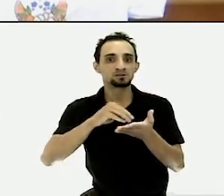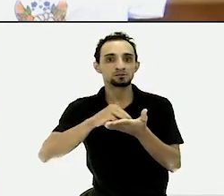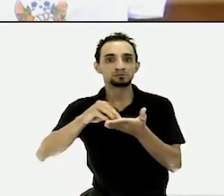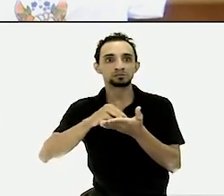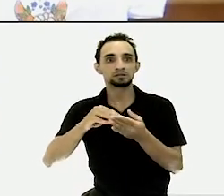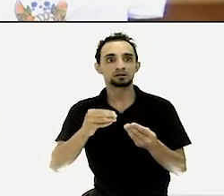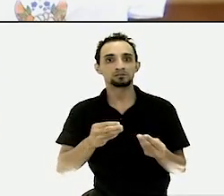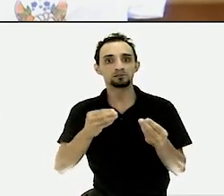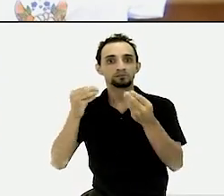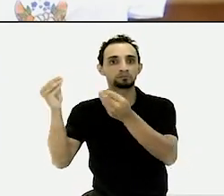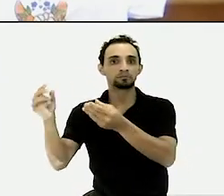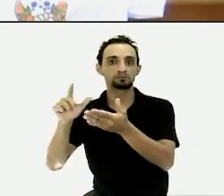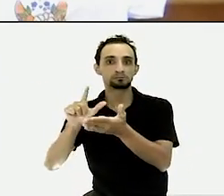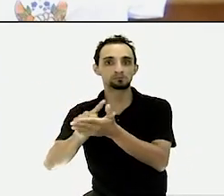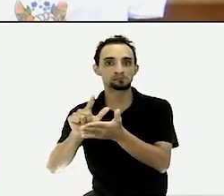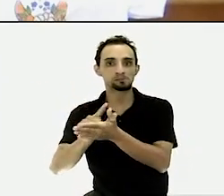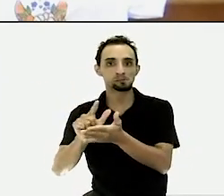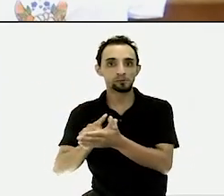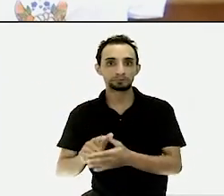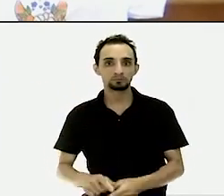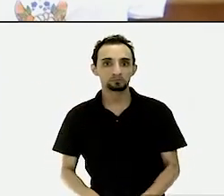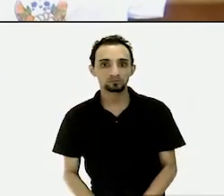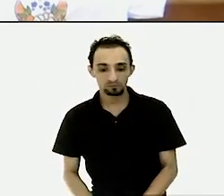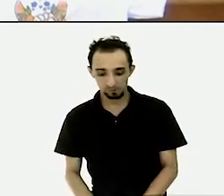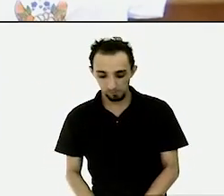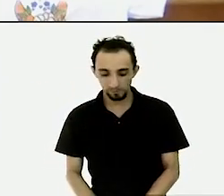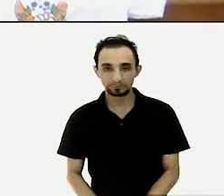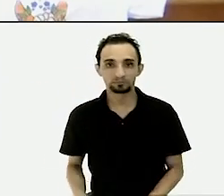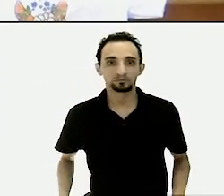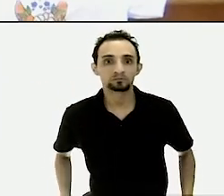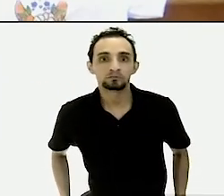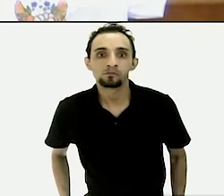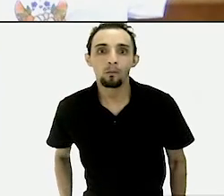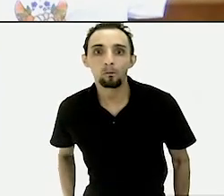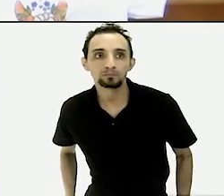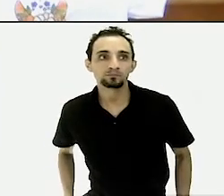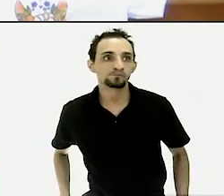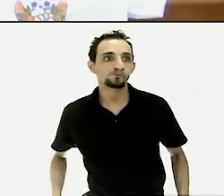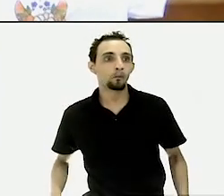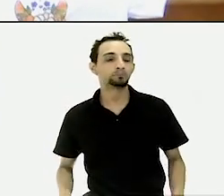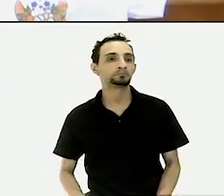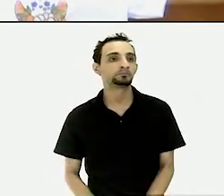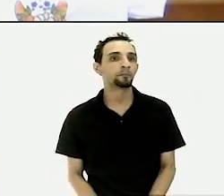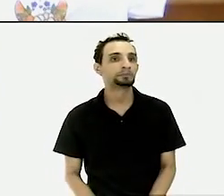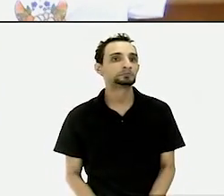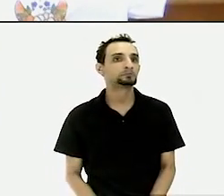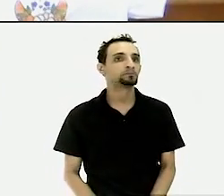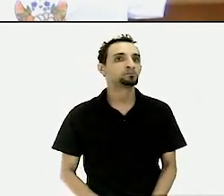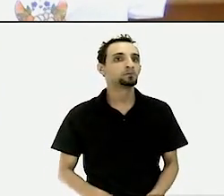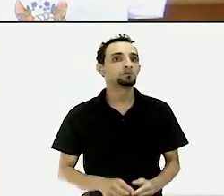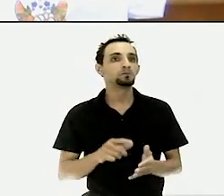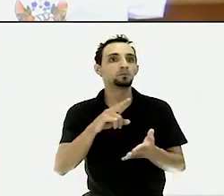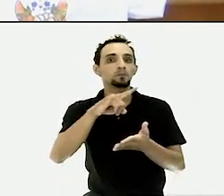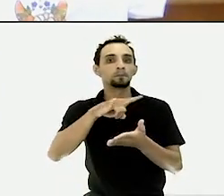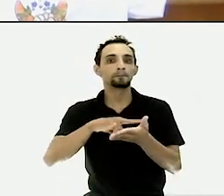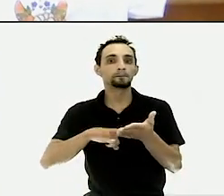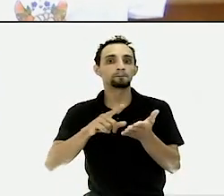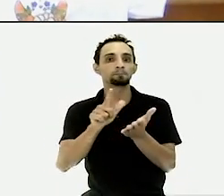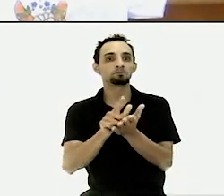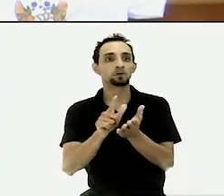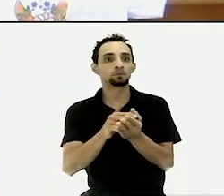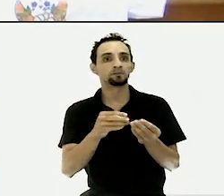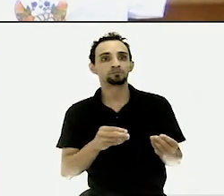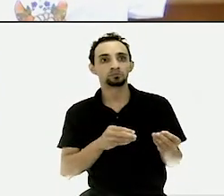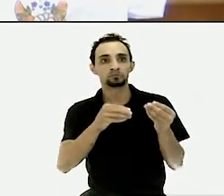Contabilidade. Comissão de Constituição, Justiça e Redação. Sala das Sessões, pela aprovação do presente objeto. Objeto, projeto